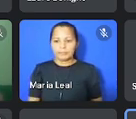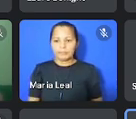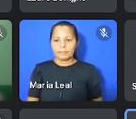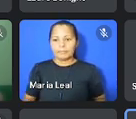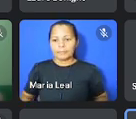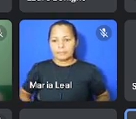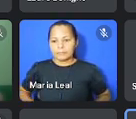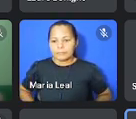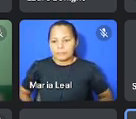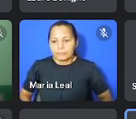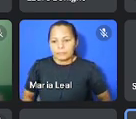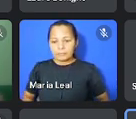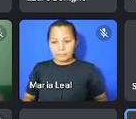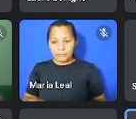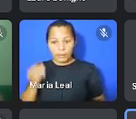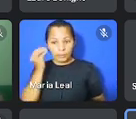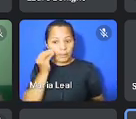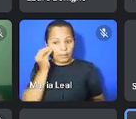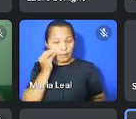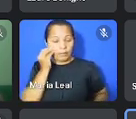Eu tentei, Lauro,